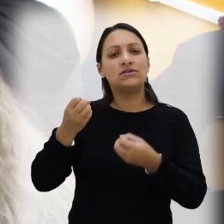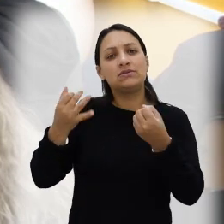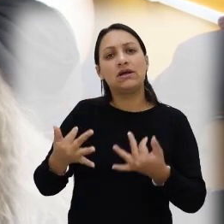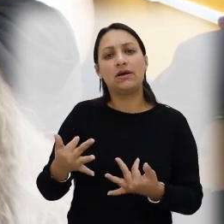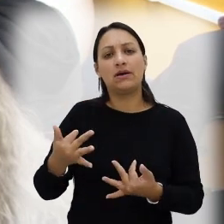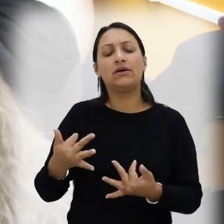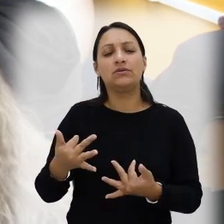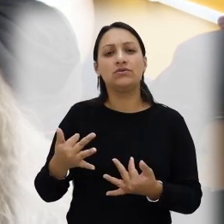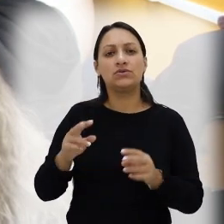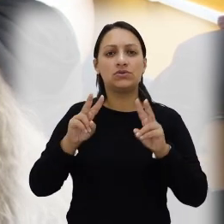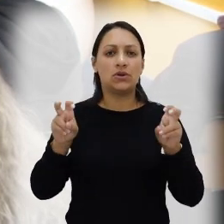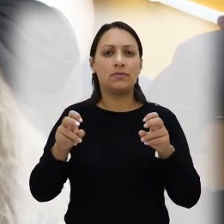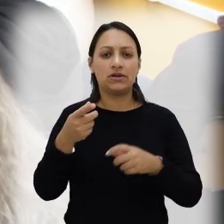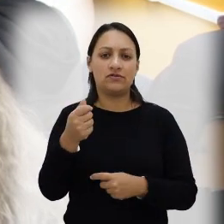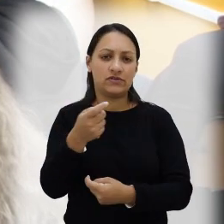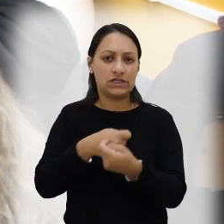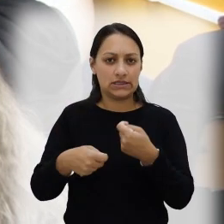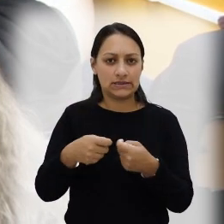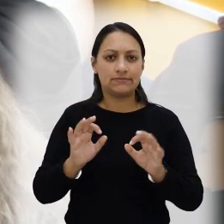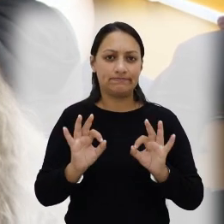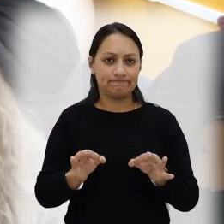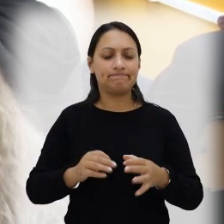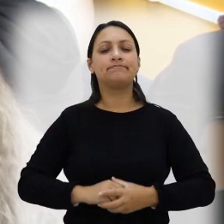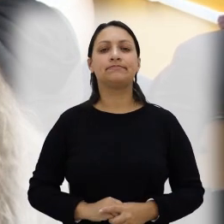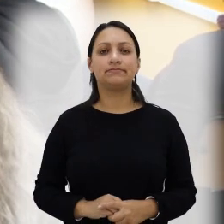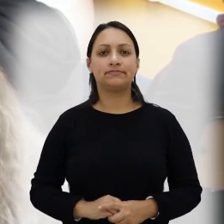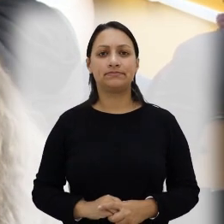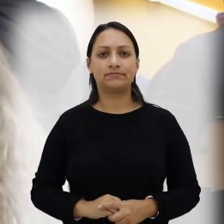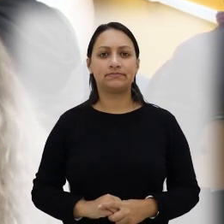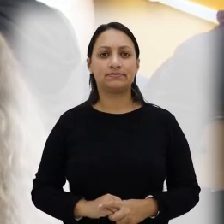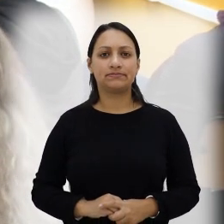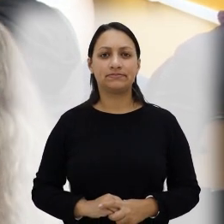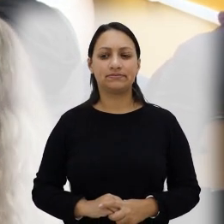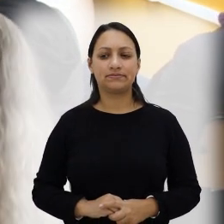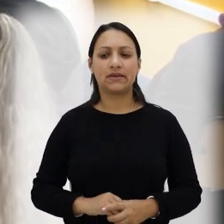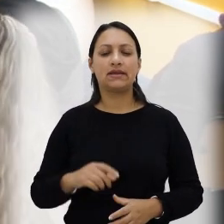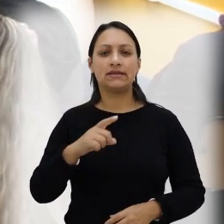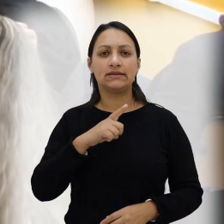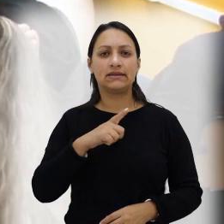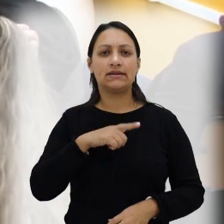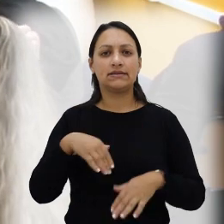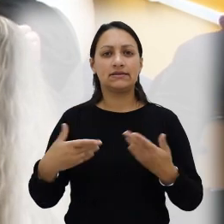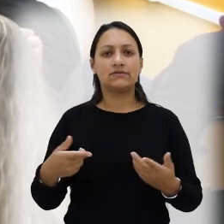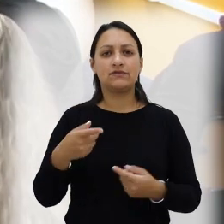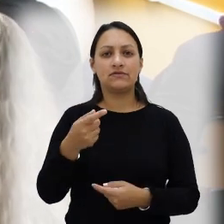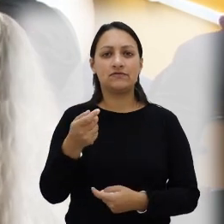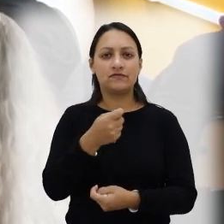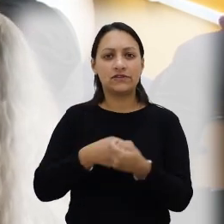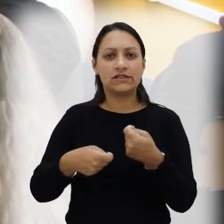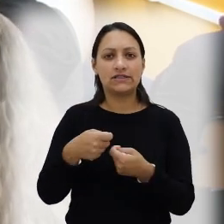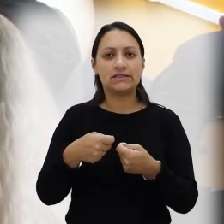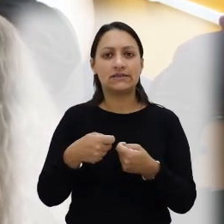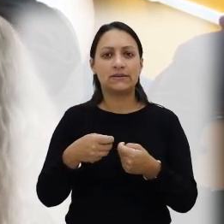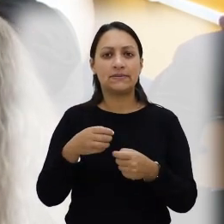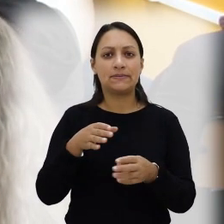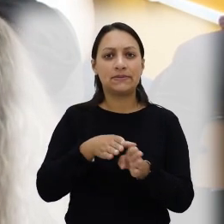relação ao tema de finanças. Tá? Finanças tem mentoria na